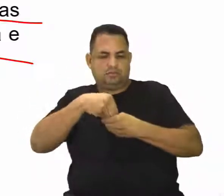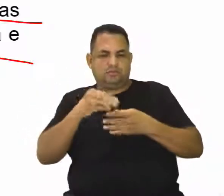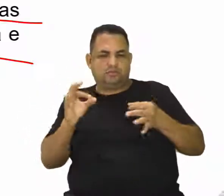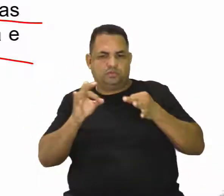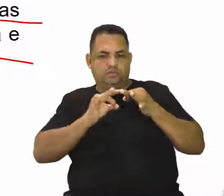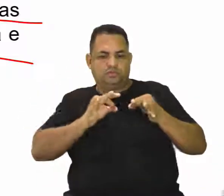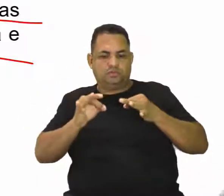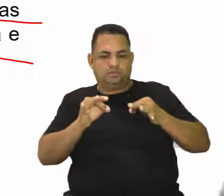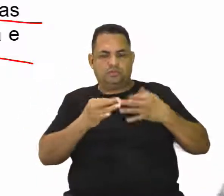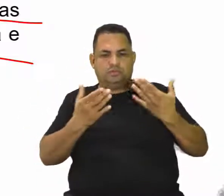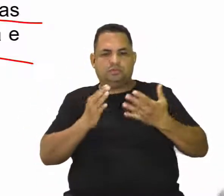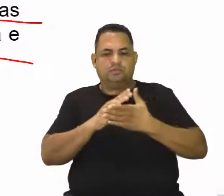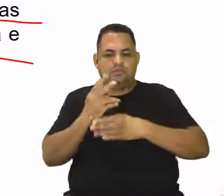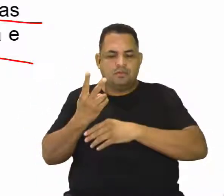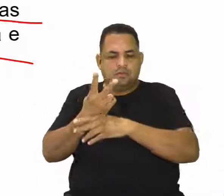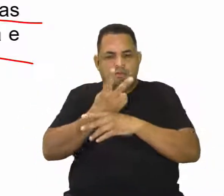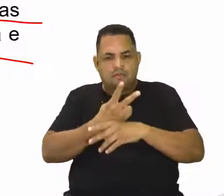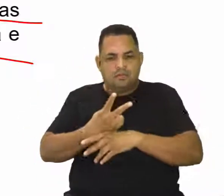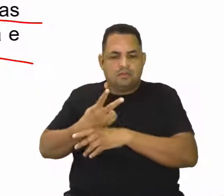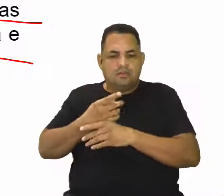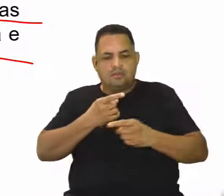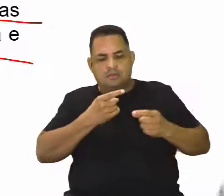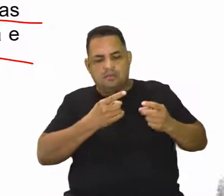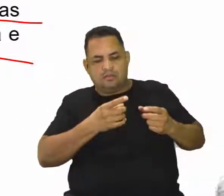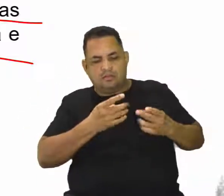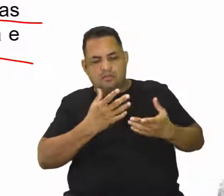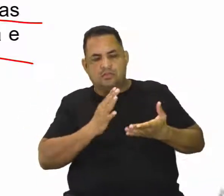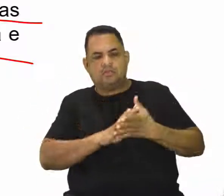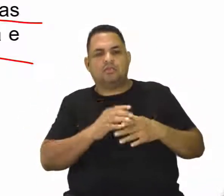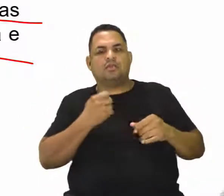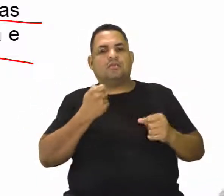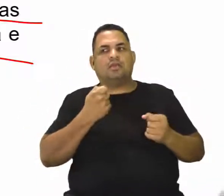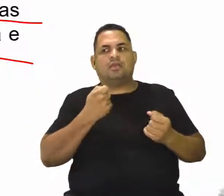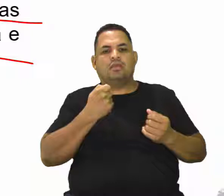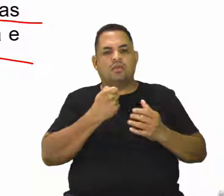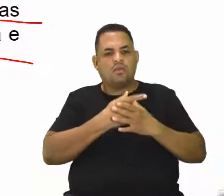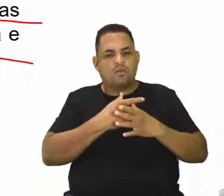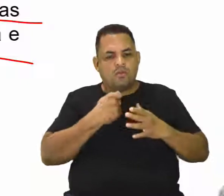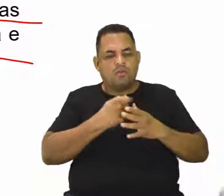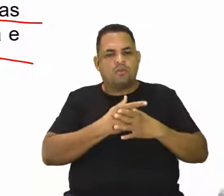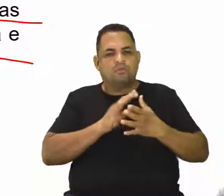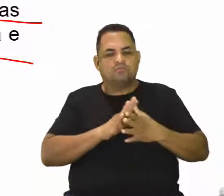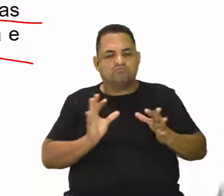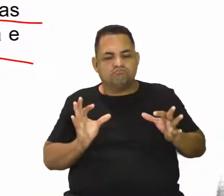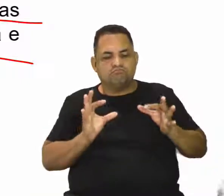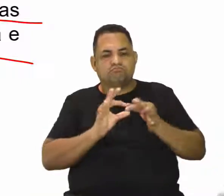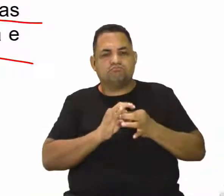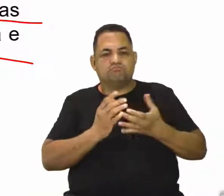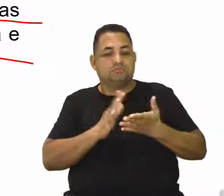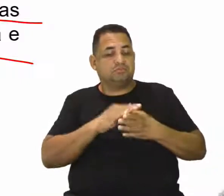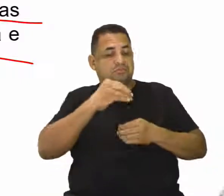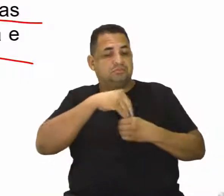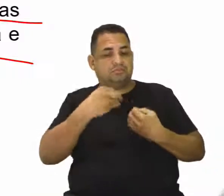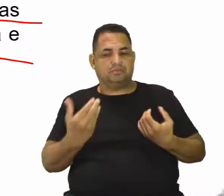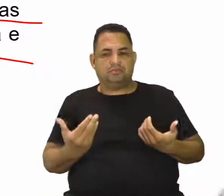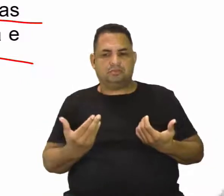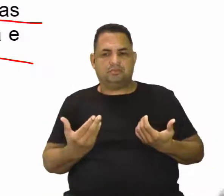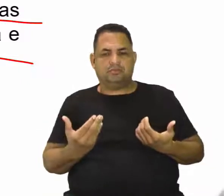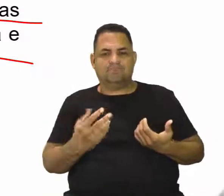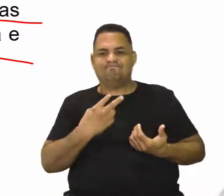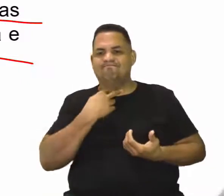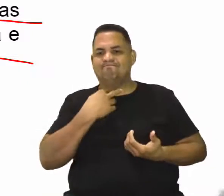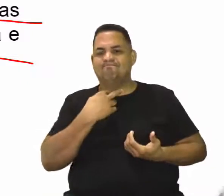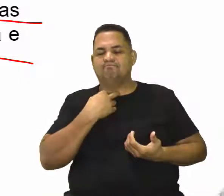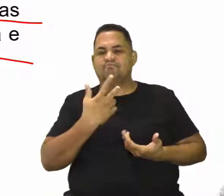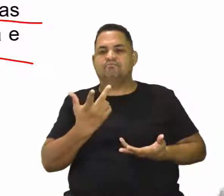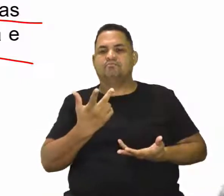contexto, procurando vender e também comprar, se associando, ou você está fora. Não